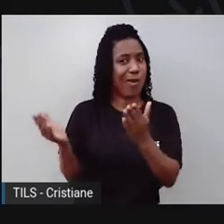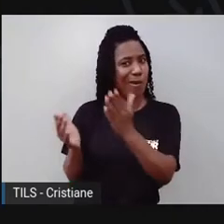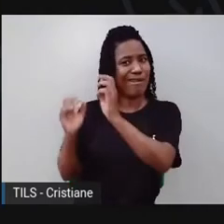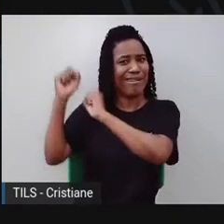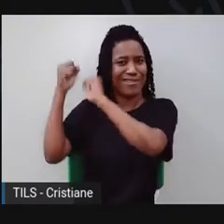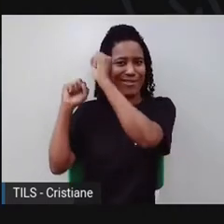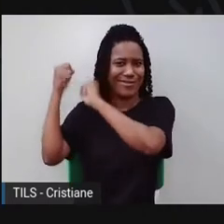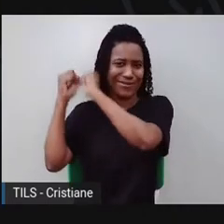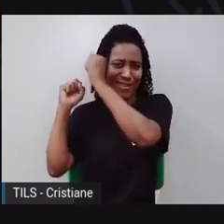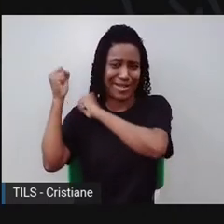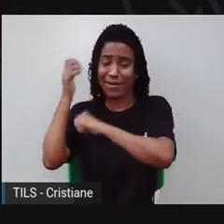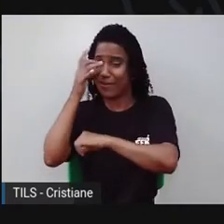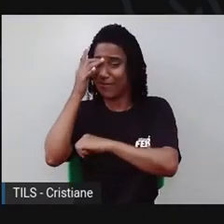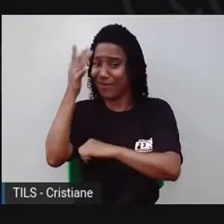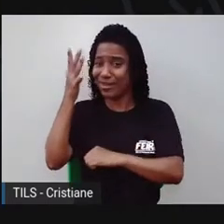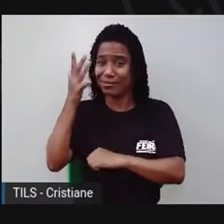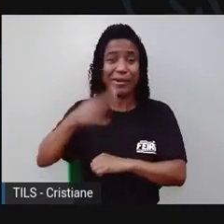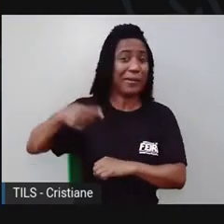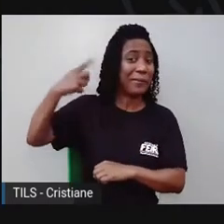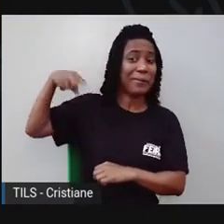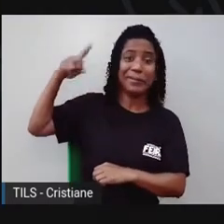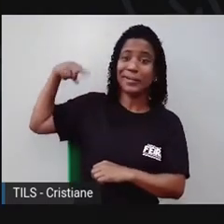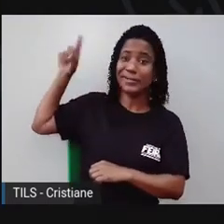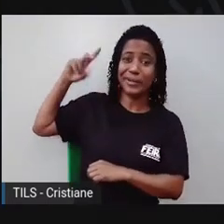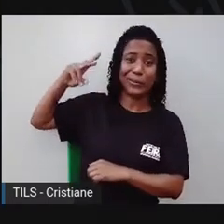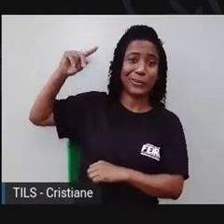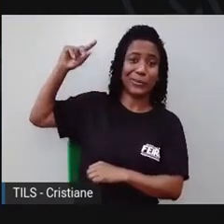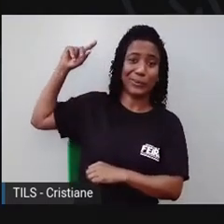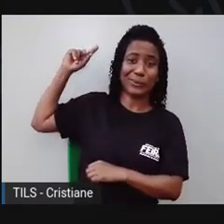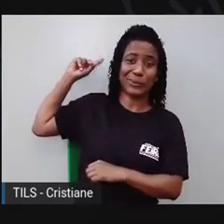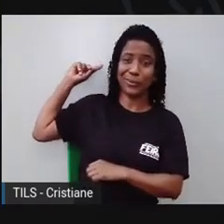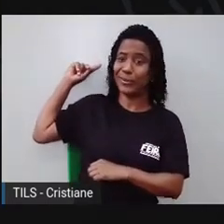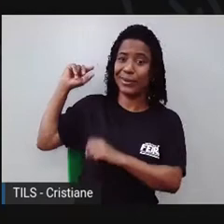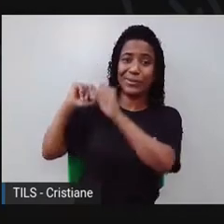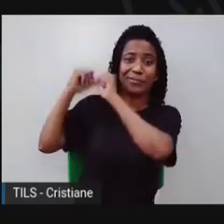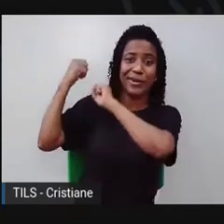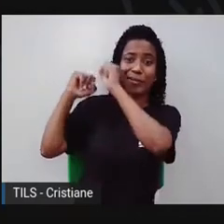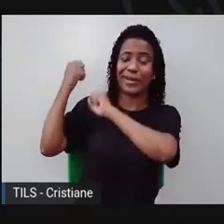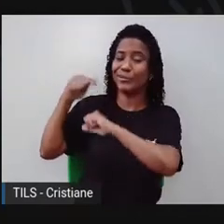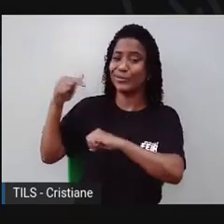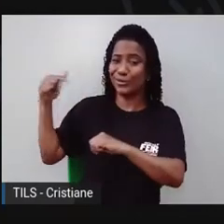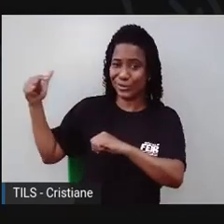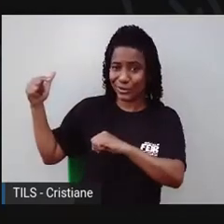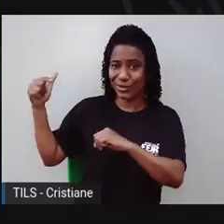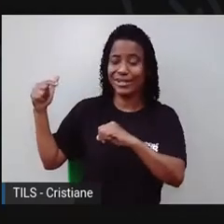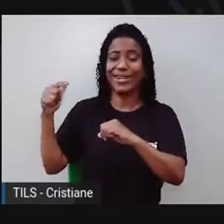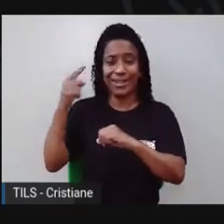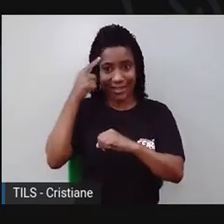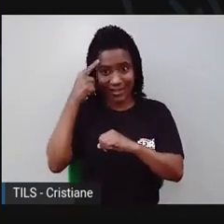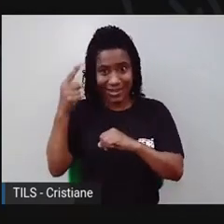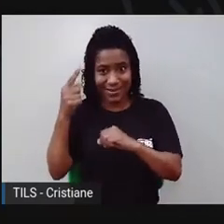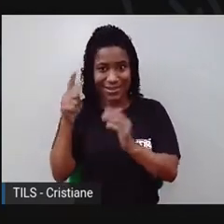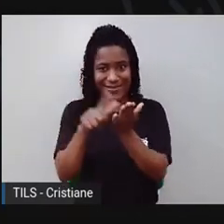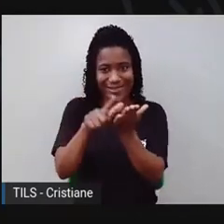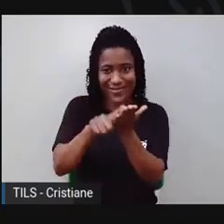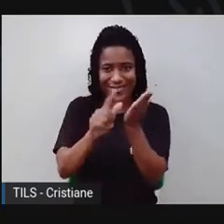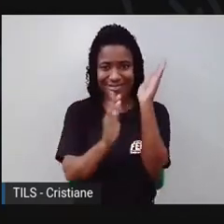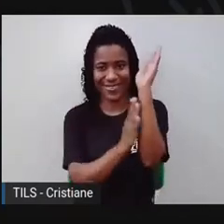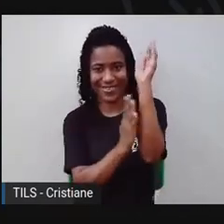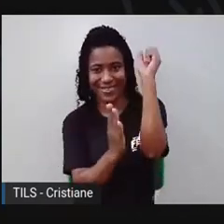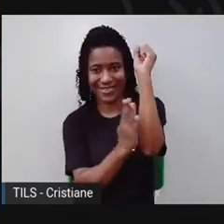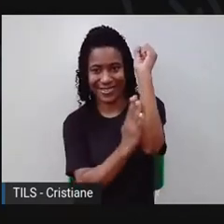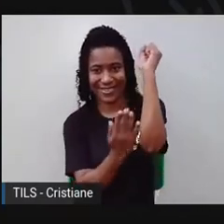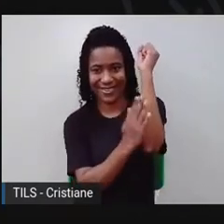né, a massa, né, que era feito com árvore, casca de árvore